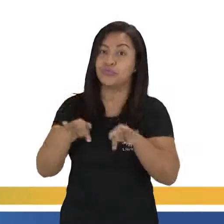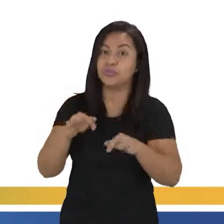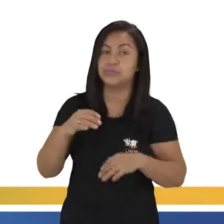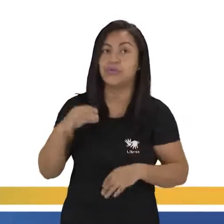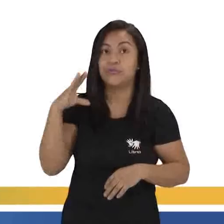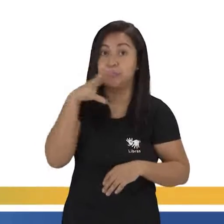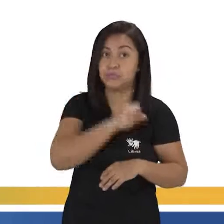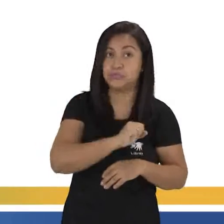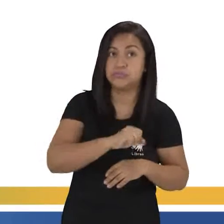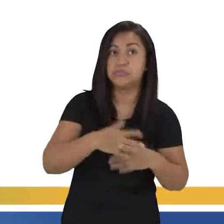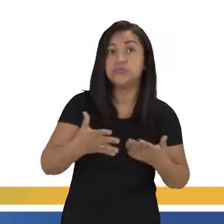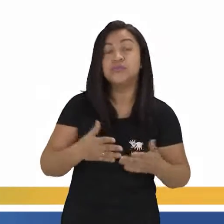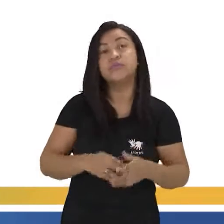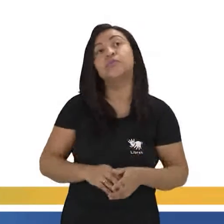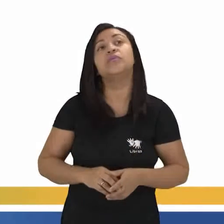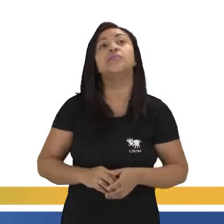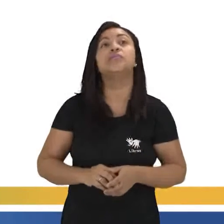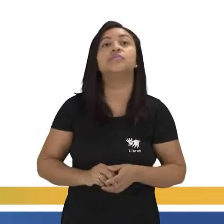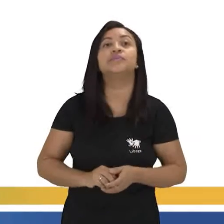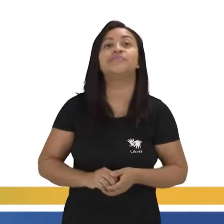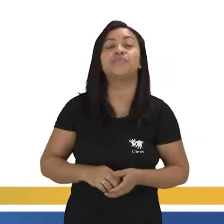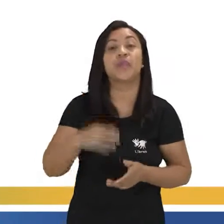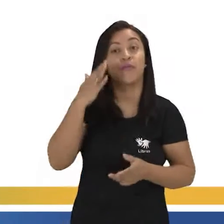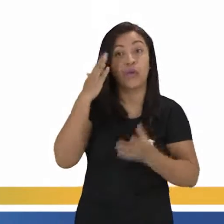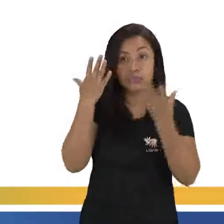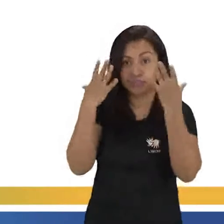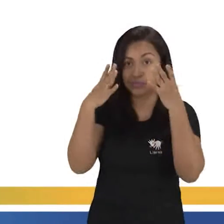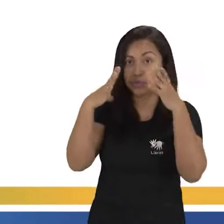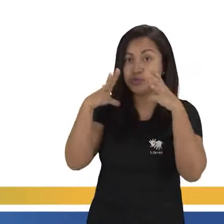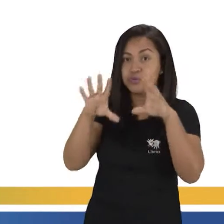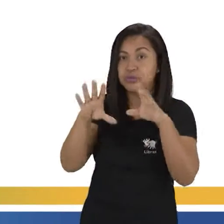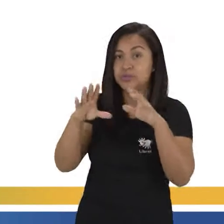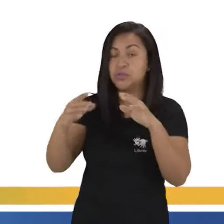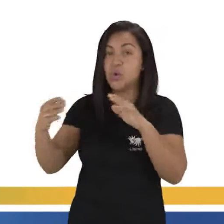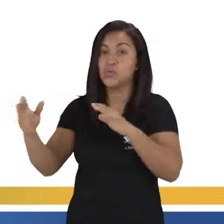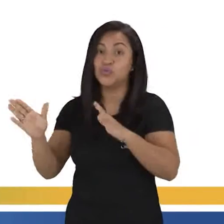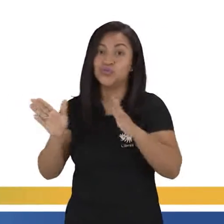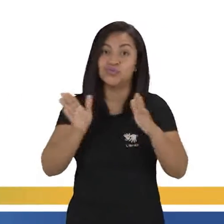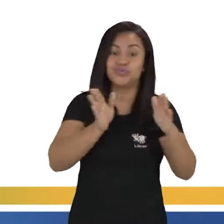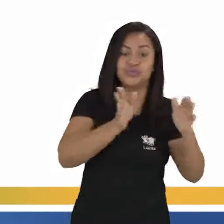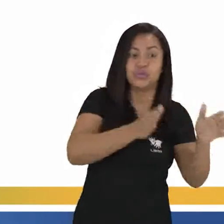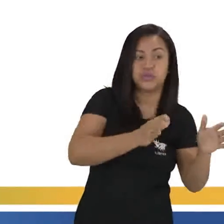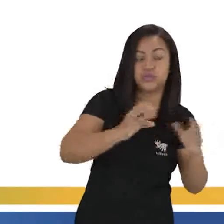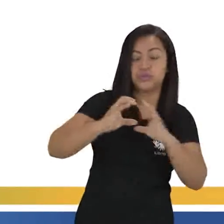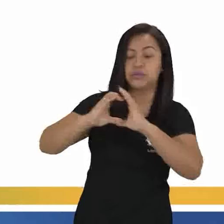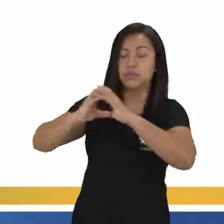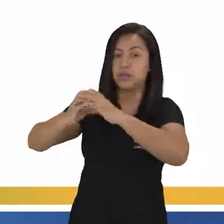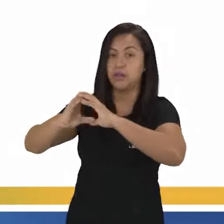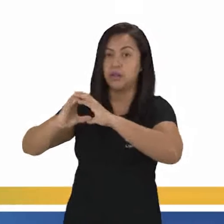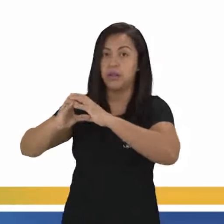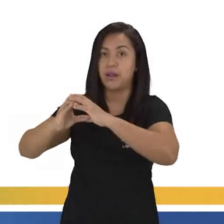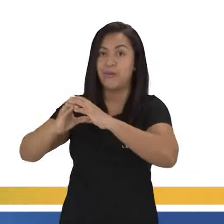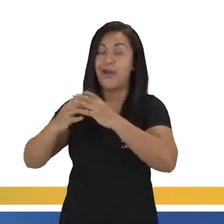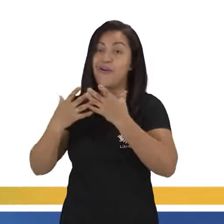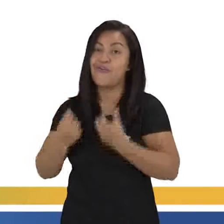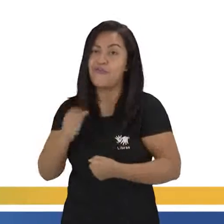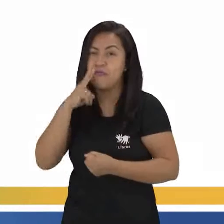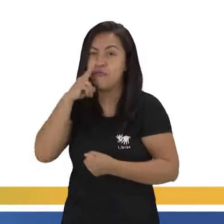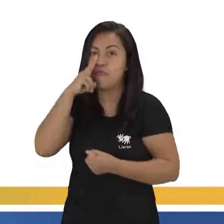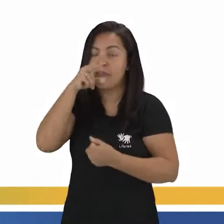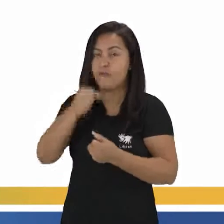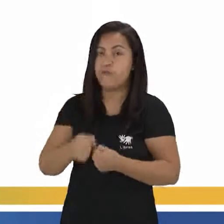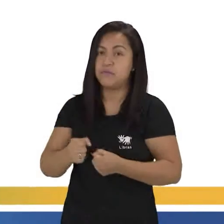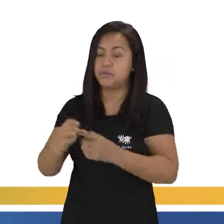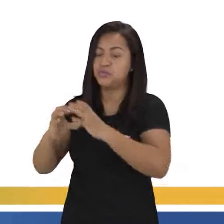do impulso. Olha só, devemos ficar atento ao sentido do movimento da bola, a força exercida sobre a bola,